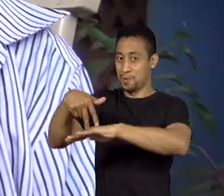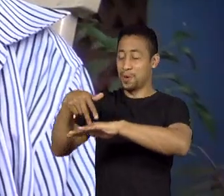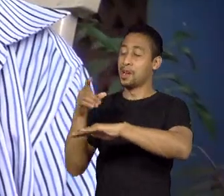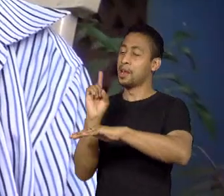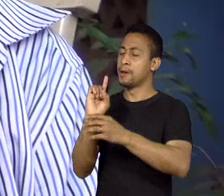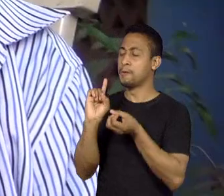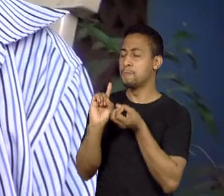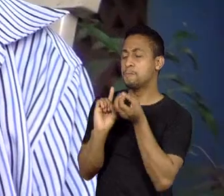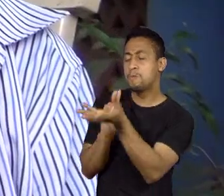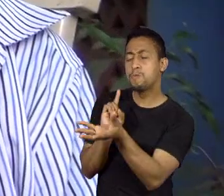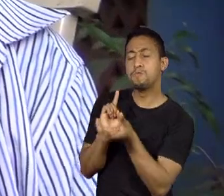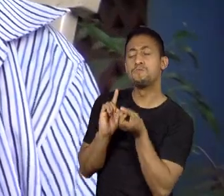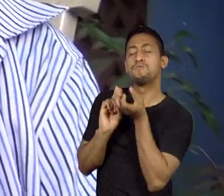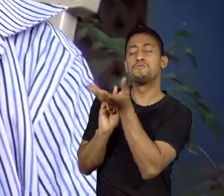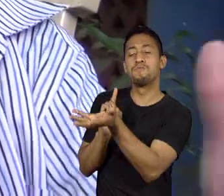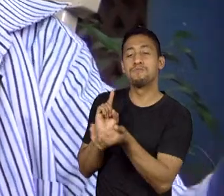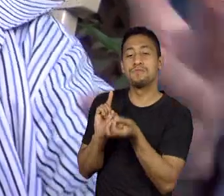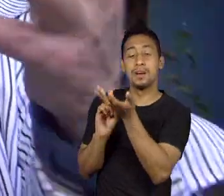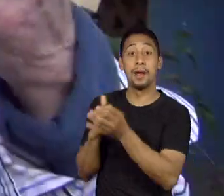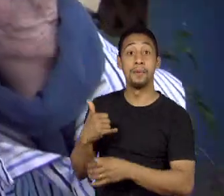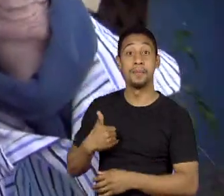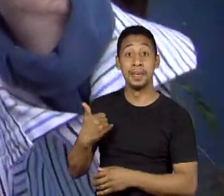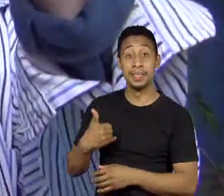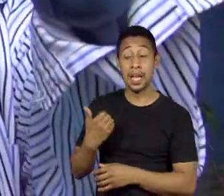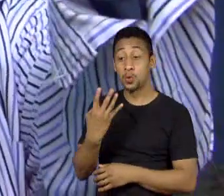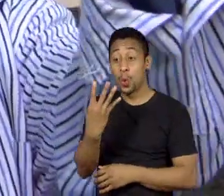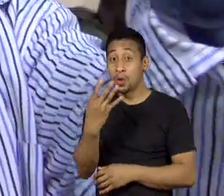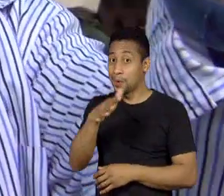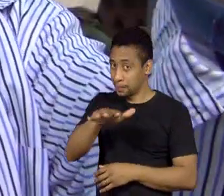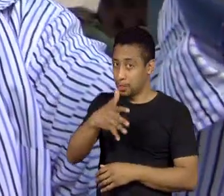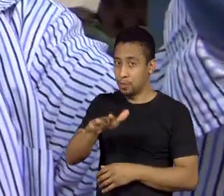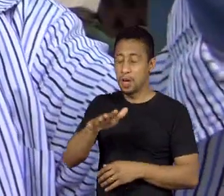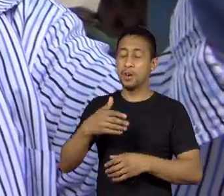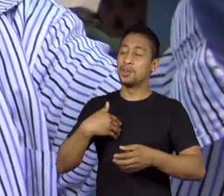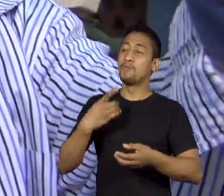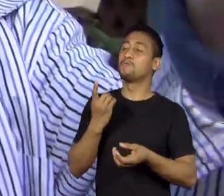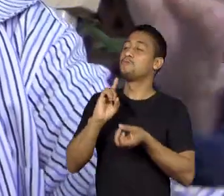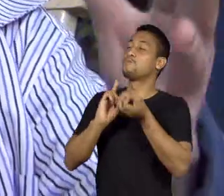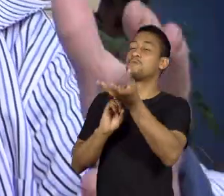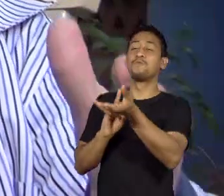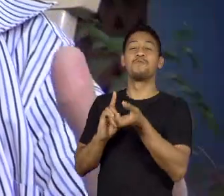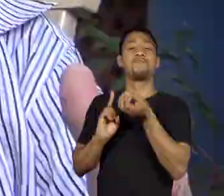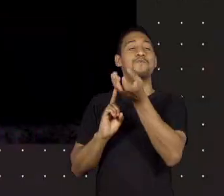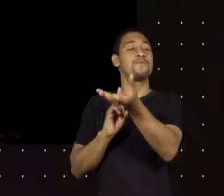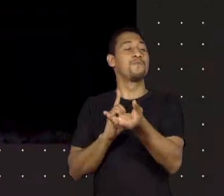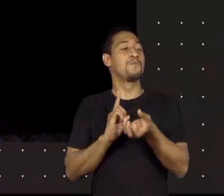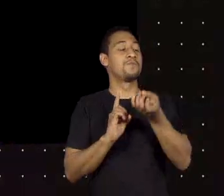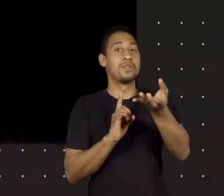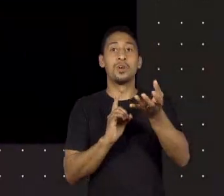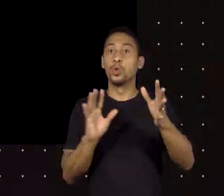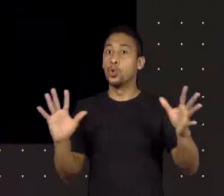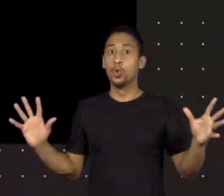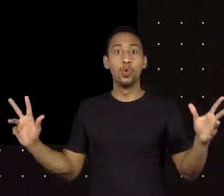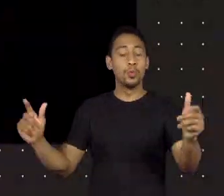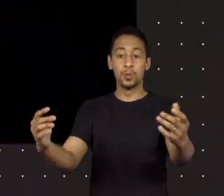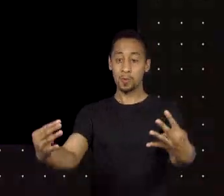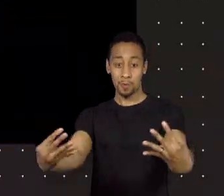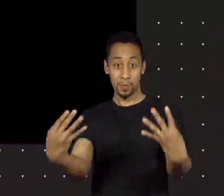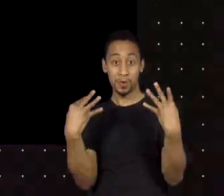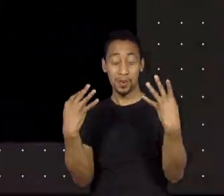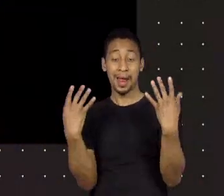devia ter 4 anos, e então eu falei e disse, e o público festejou, porque